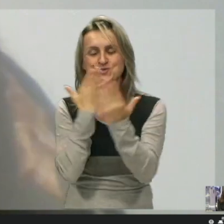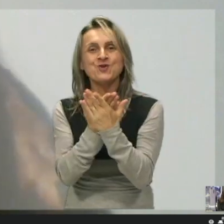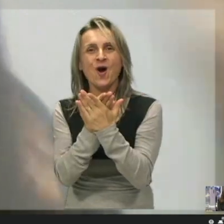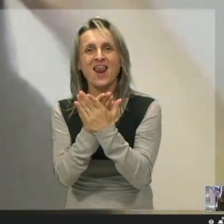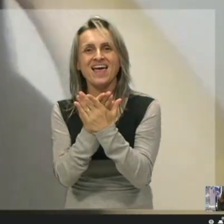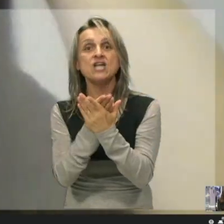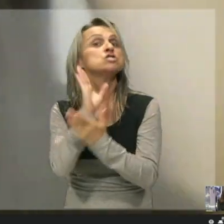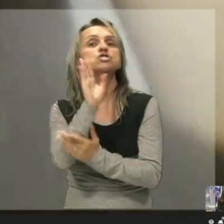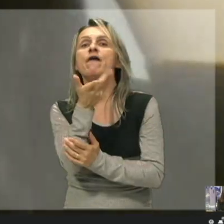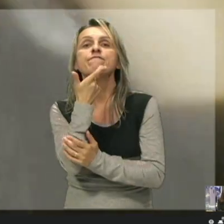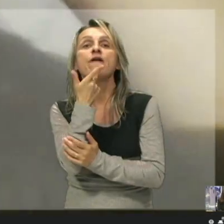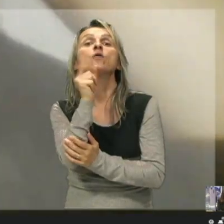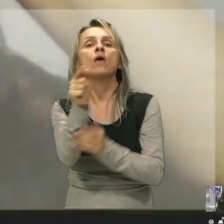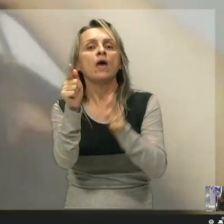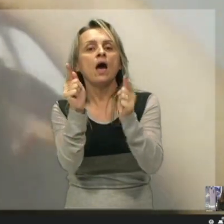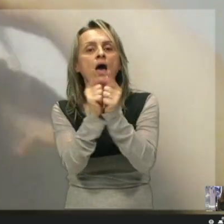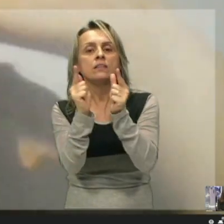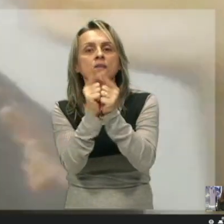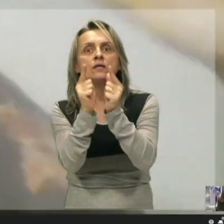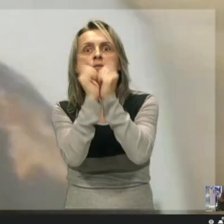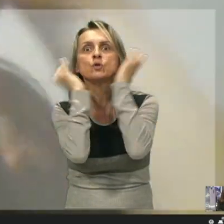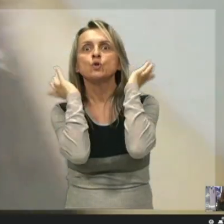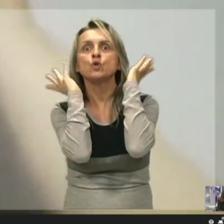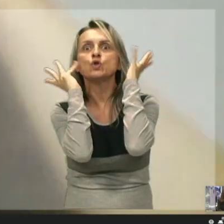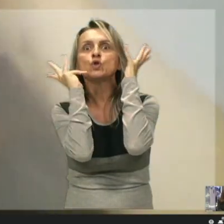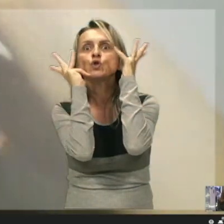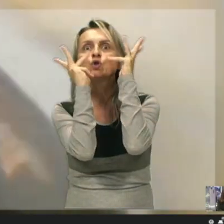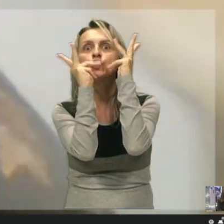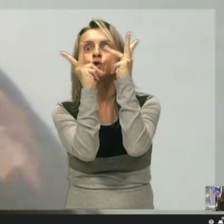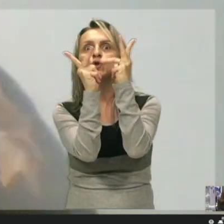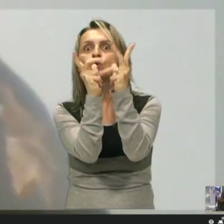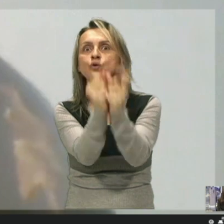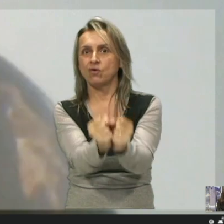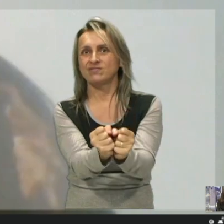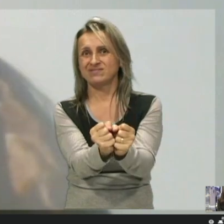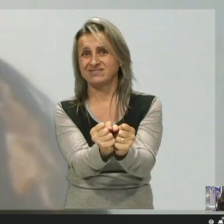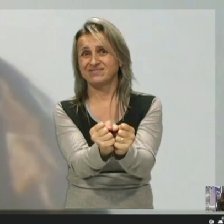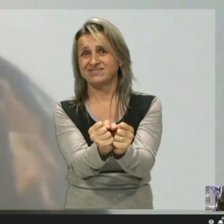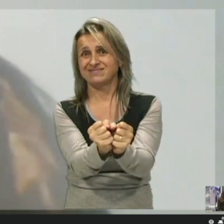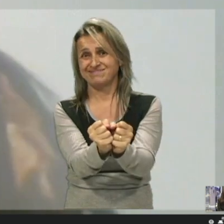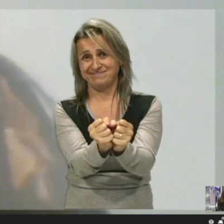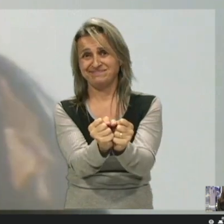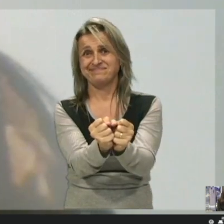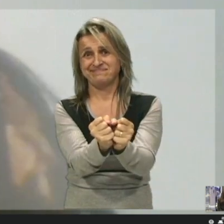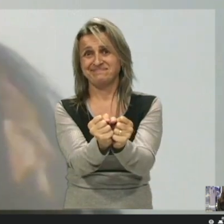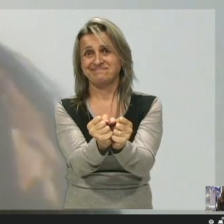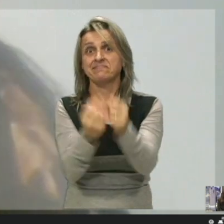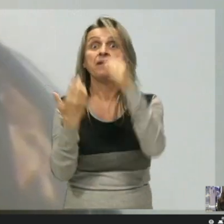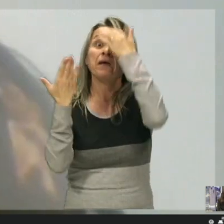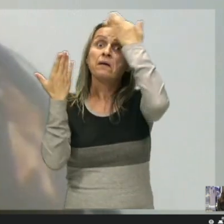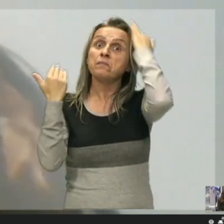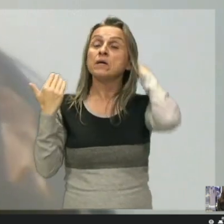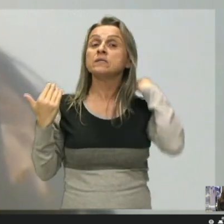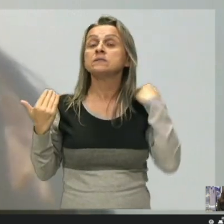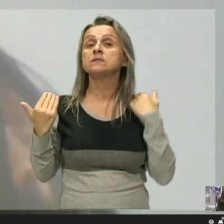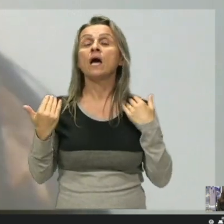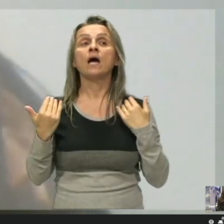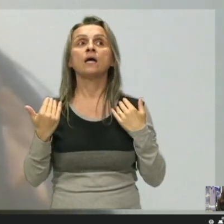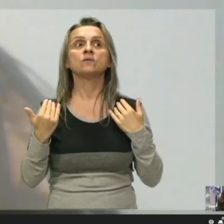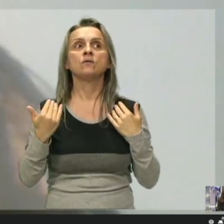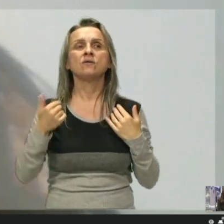sempre orientava as mães: eu não vou porque ele não vai entender, ele não consegue. Tinha crianças na cadeira de roda. Mãe, parte do princípio que ninguém sabe até que